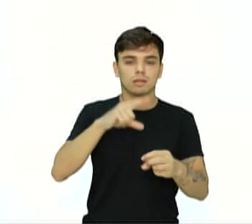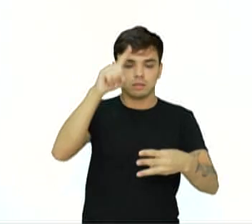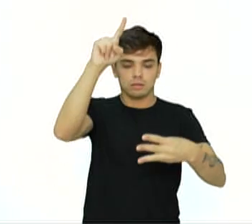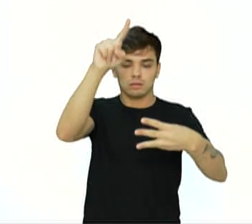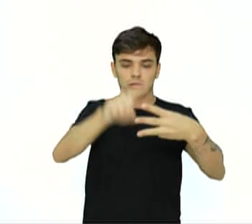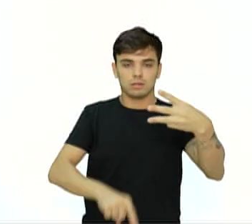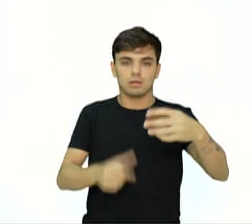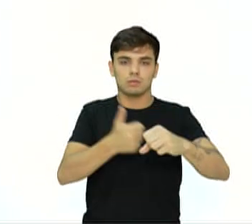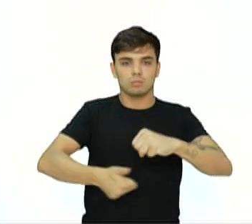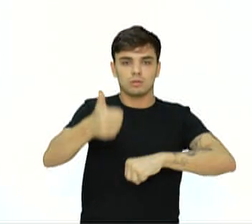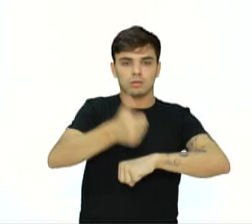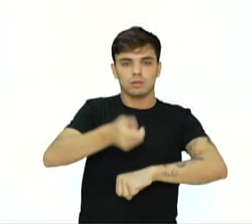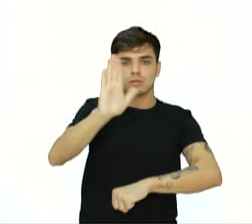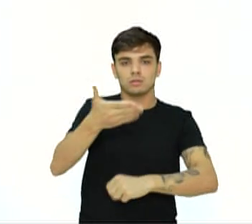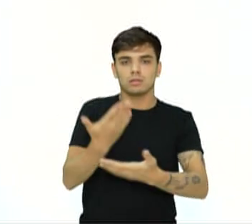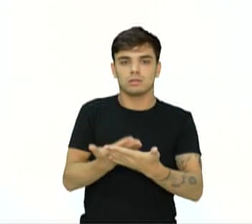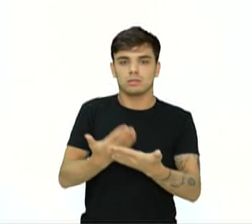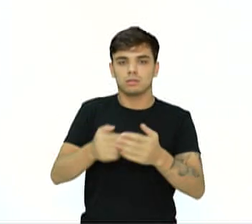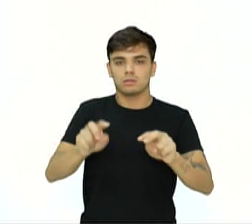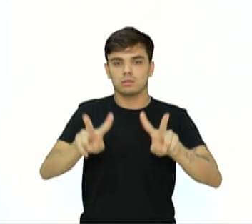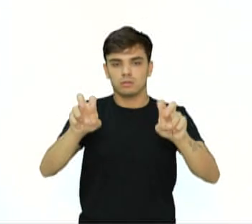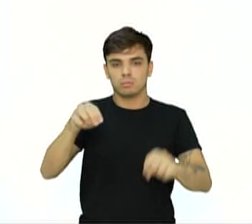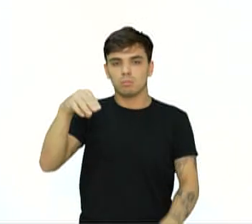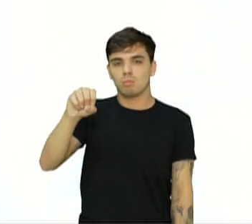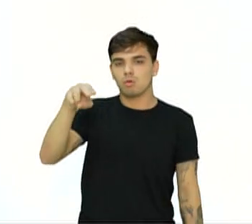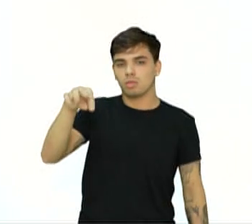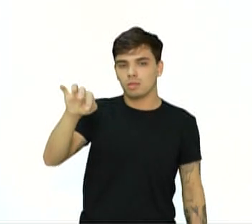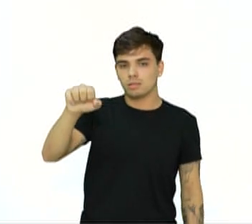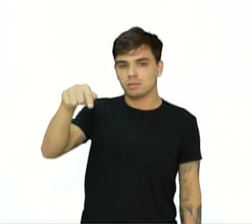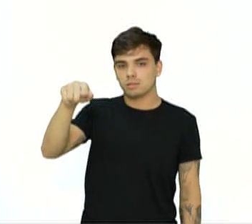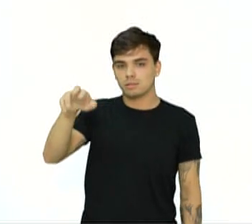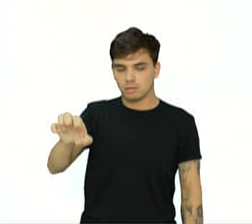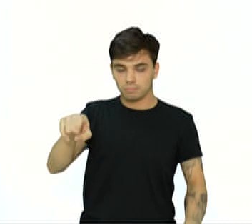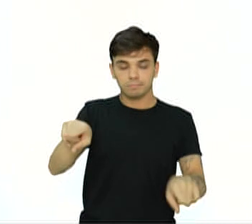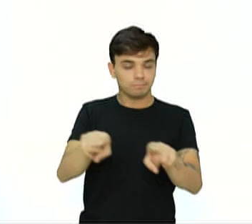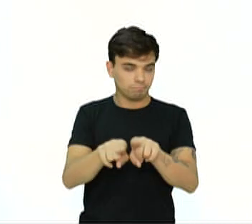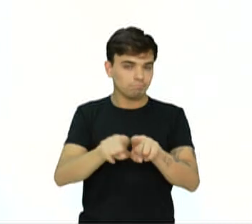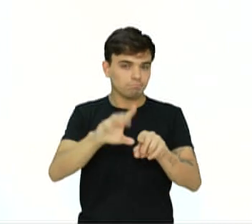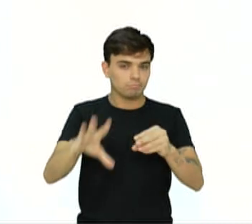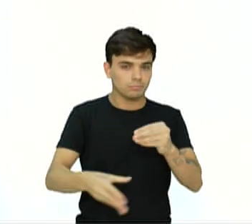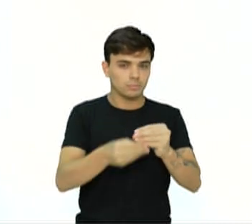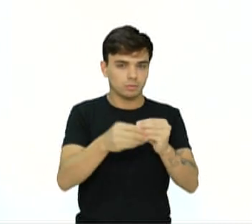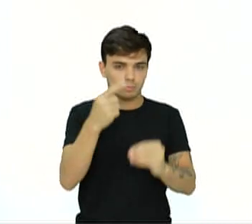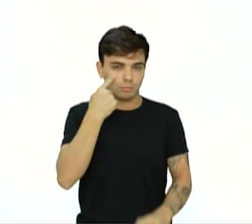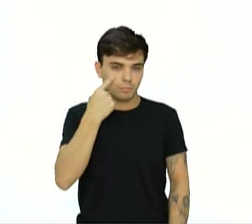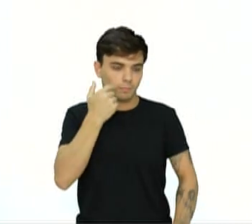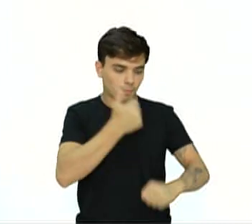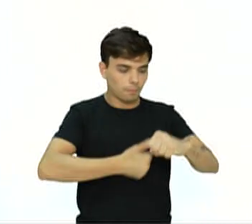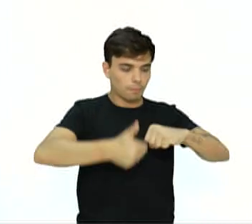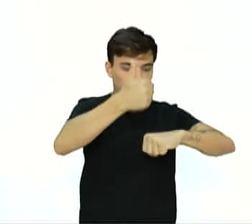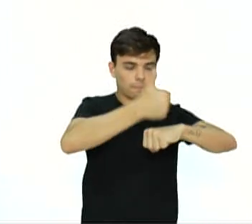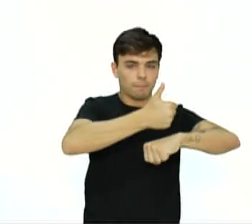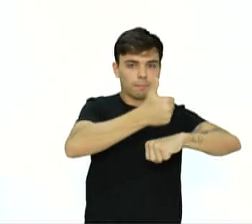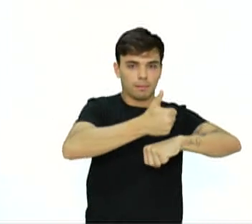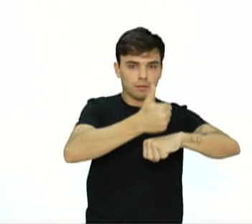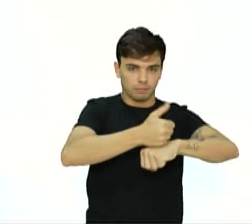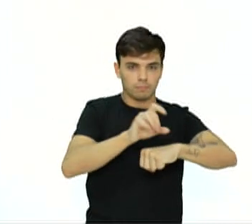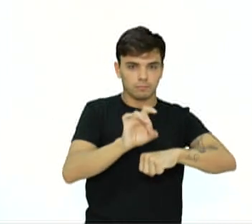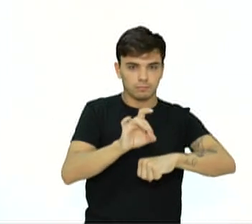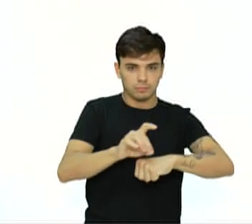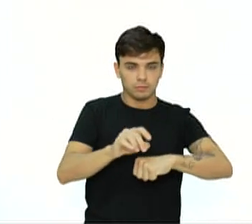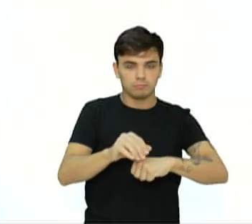poderes que a gente estudou lá sobre Montesquieu, né, então é isso que vai compor lá o poder